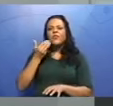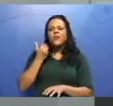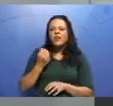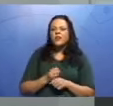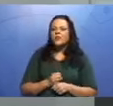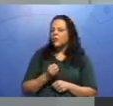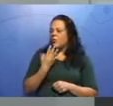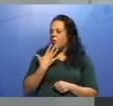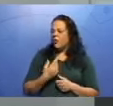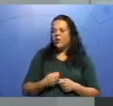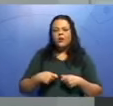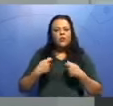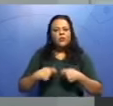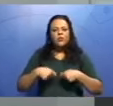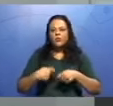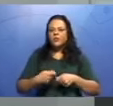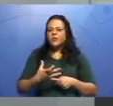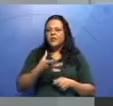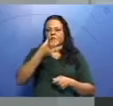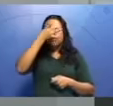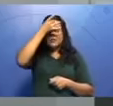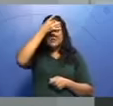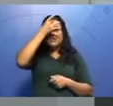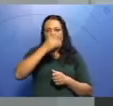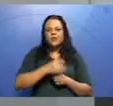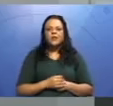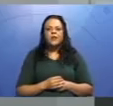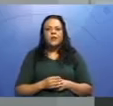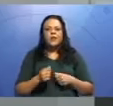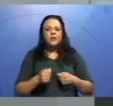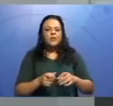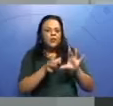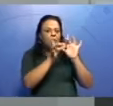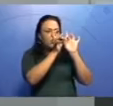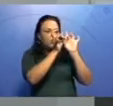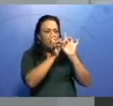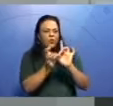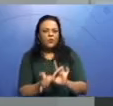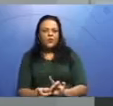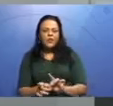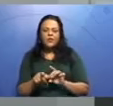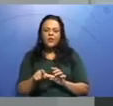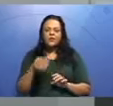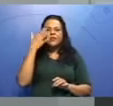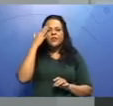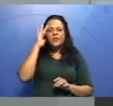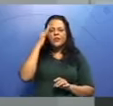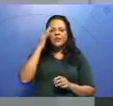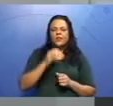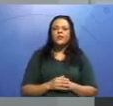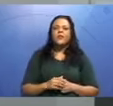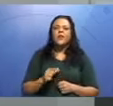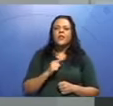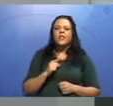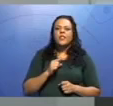decorar. Pelo contexto, dá para vocês entenderem onde tem essas conjunções e